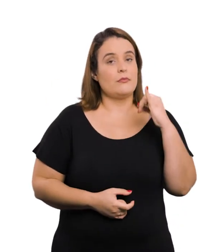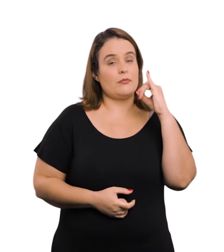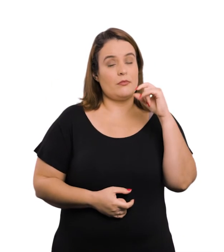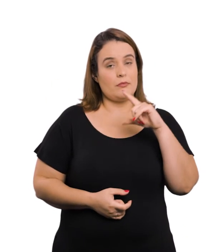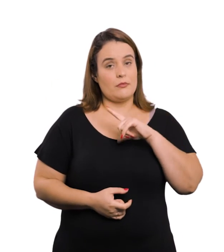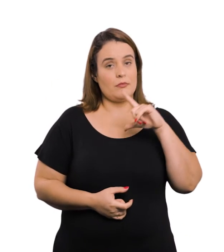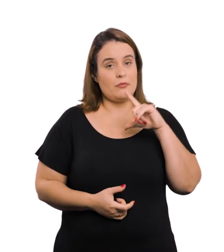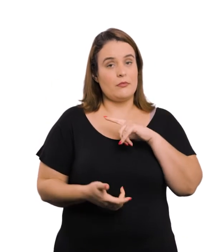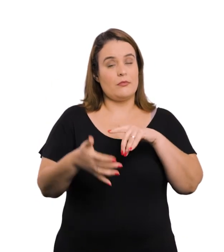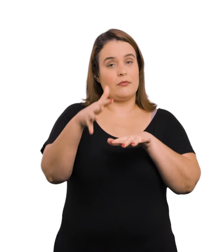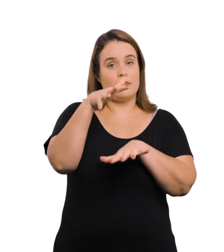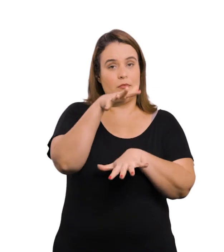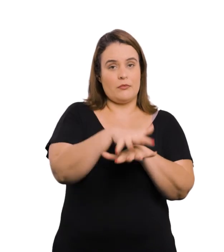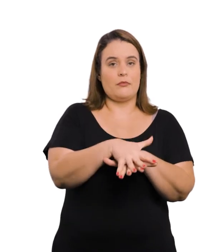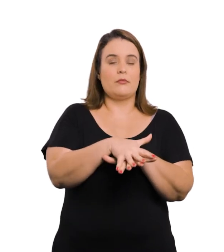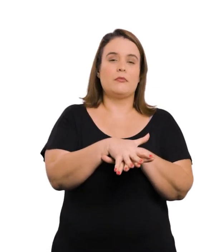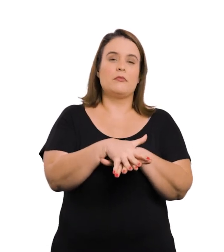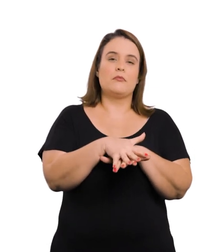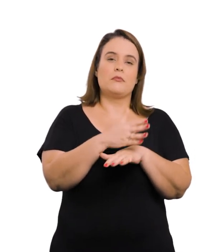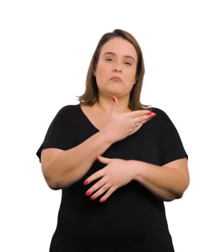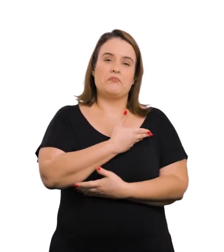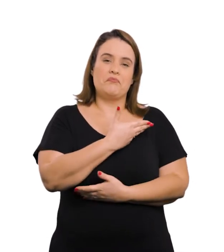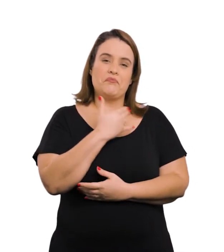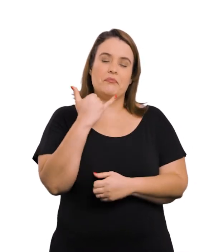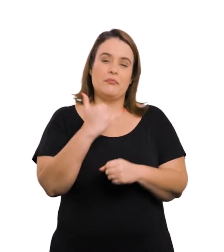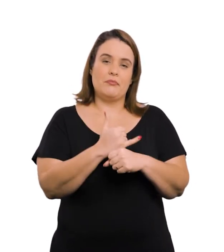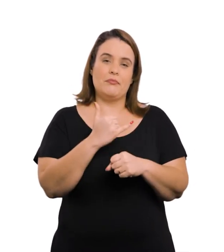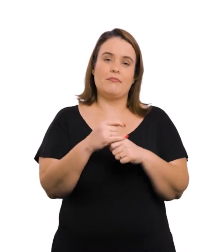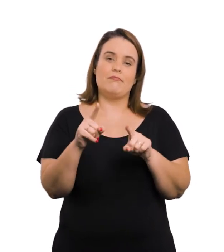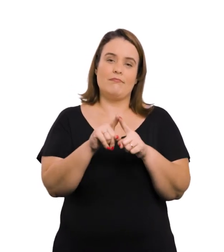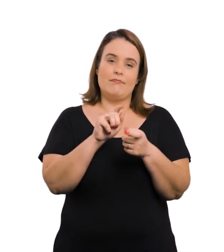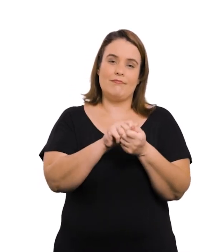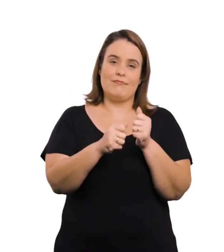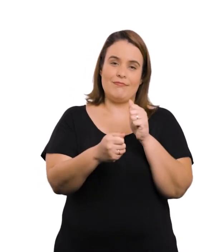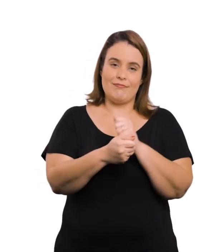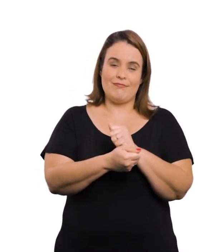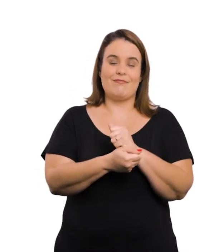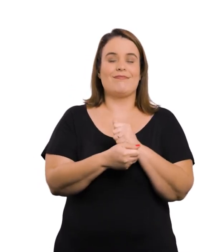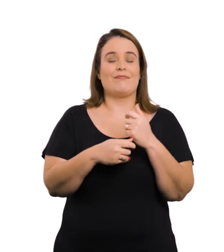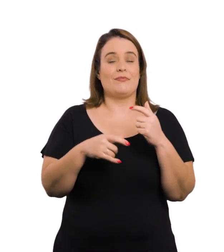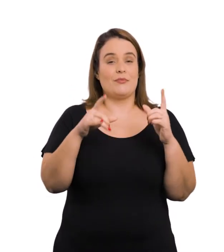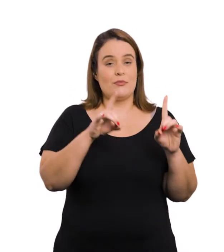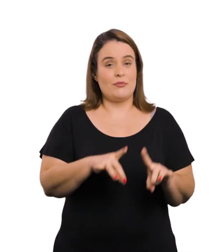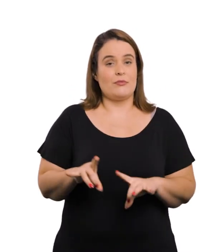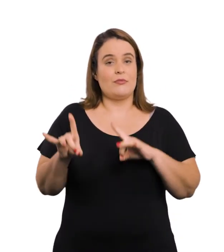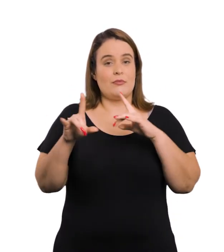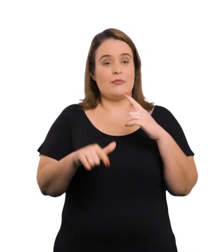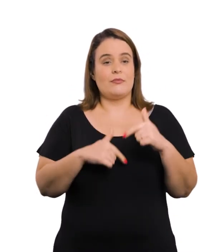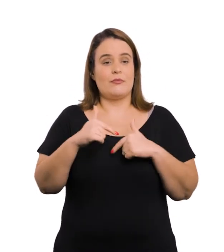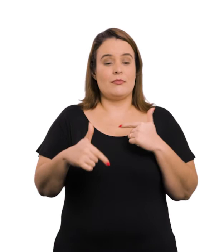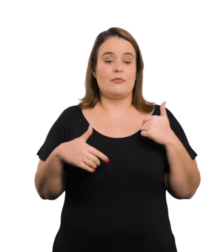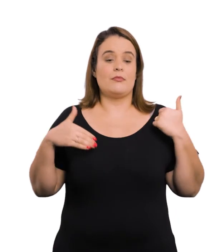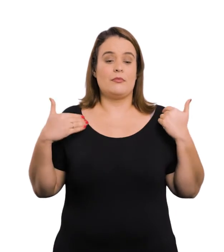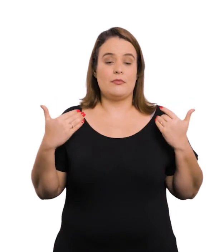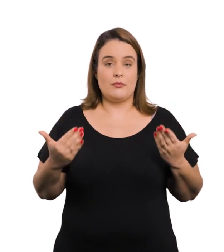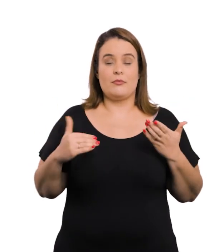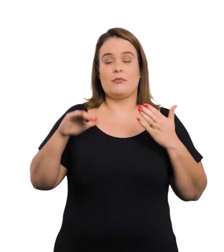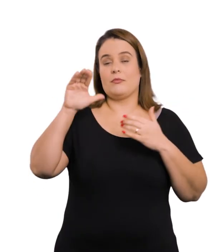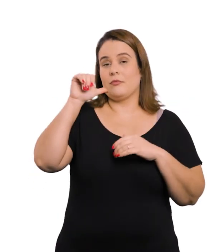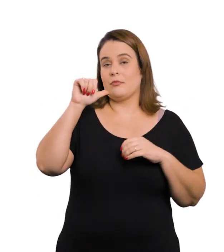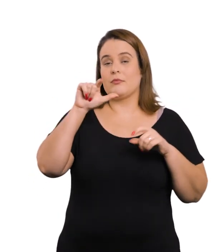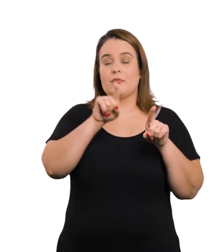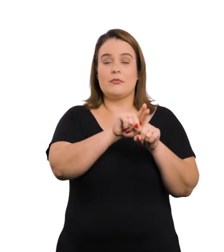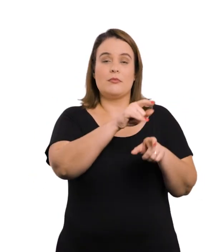sua integração com os colegas e chefia, e adaptação às rotinas de trabalho. Para tal, tanto o empregado como a